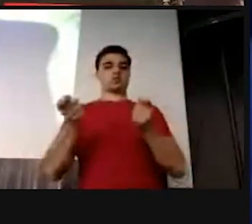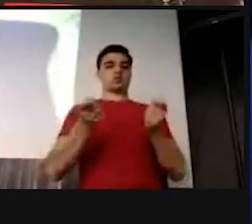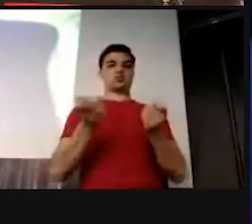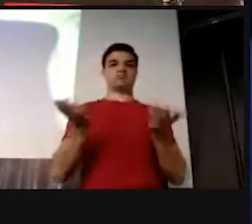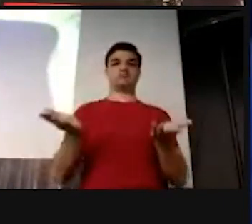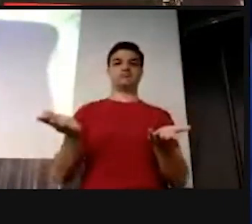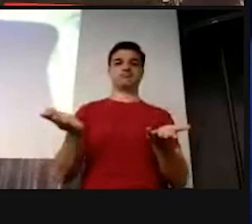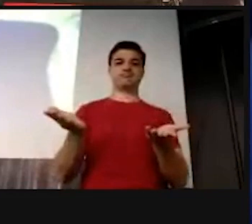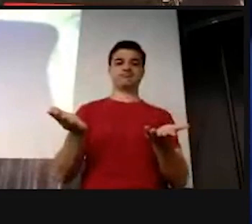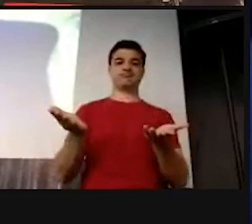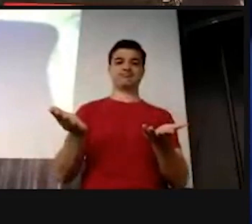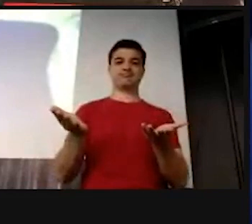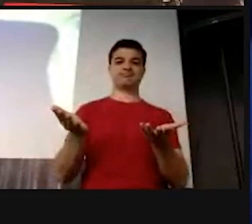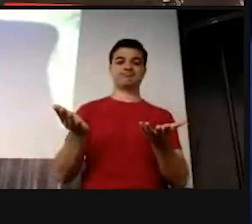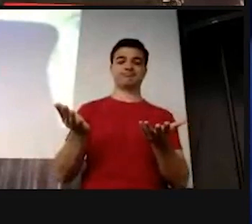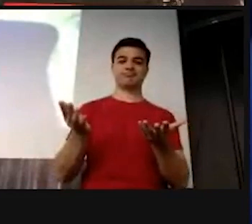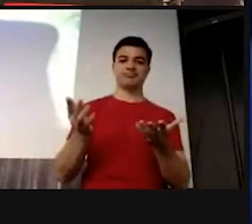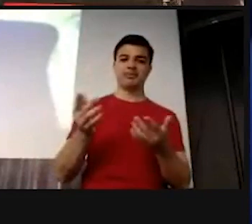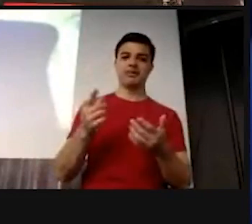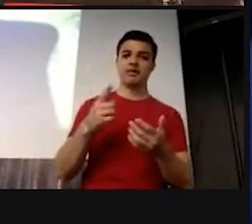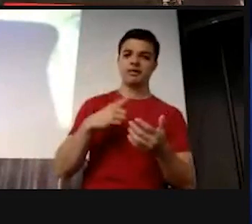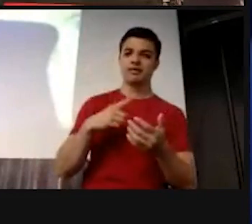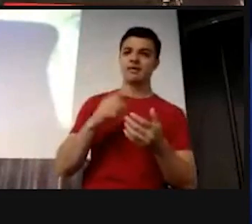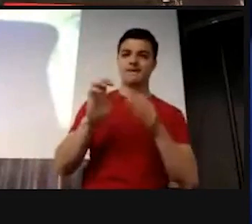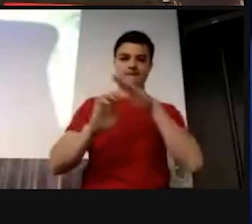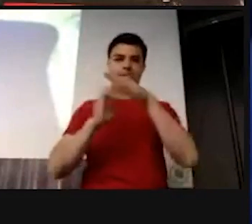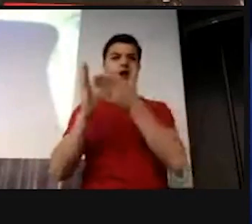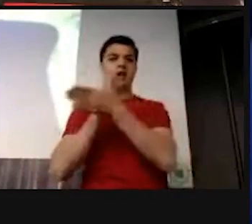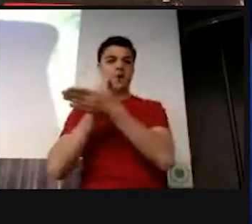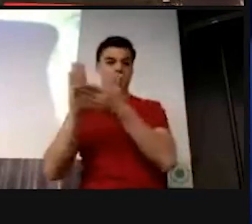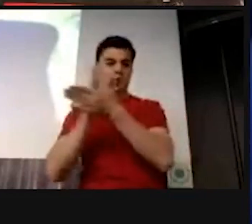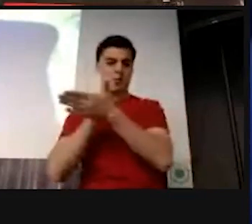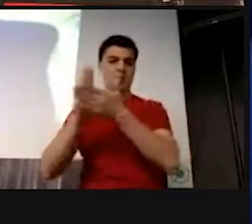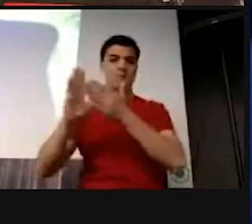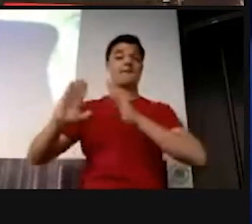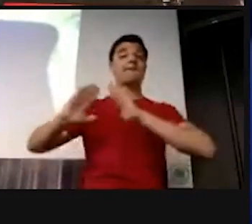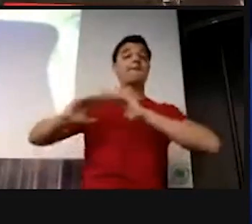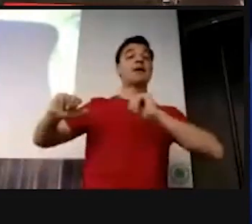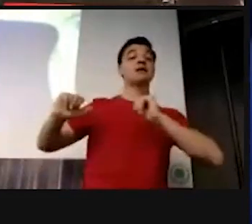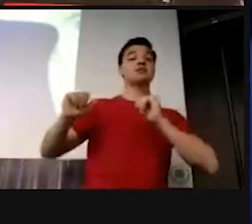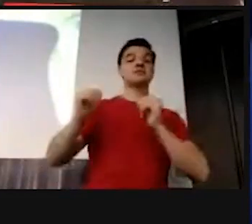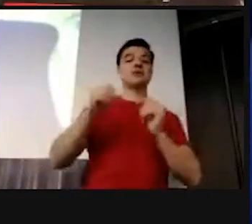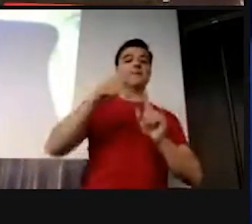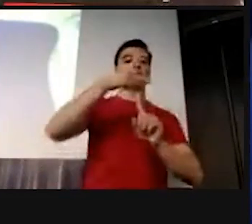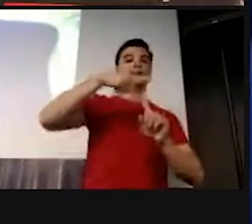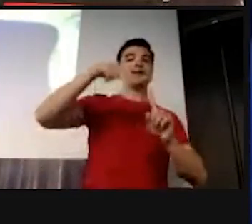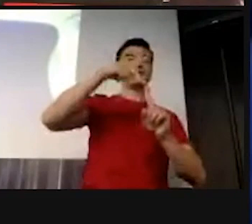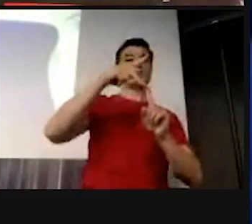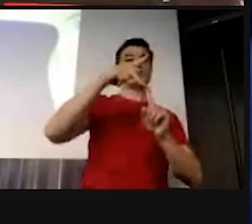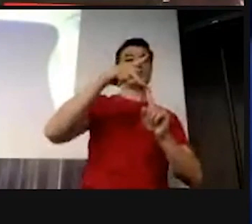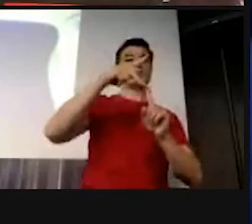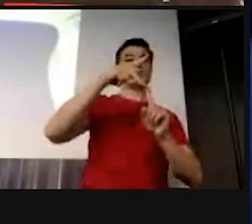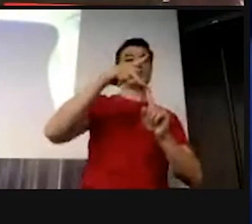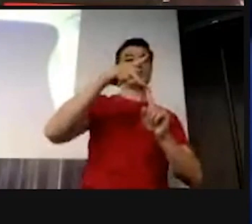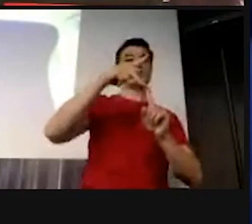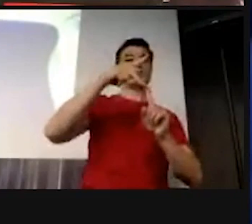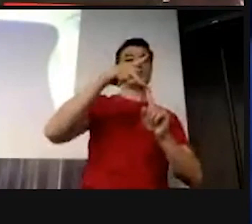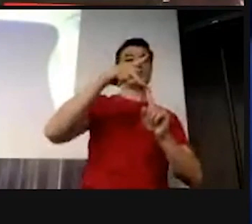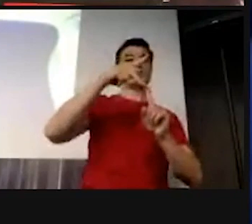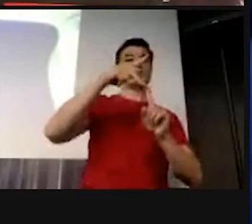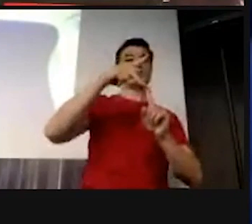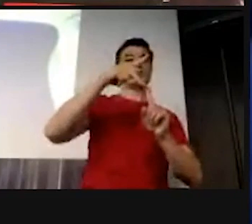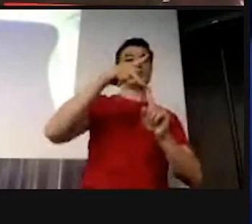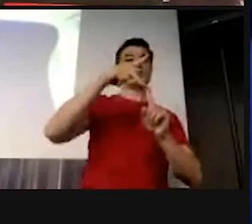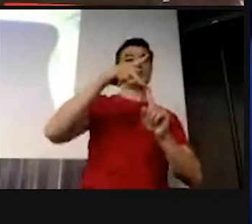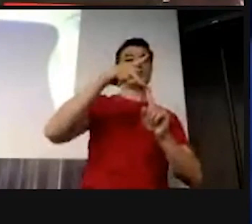plano de aula. Qual é o plano de aula do treinamento? E aí, se der 3 horas da tarde, a gente não estiver naquele tema, ele vem e fala assim, mas